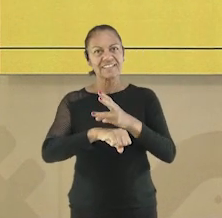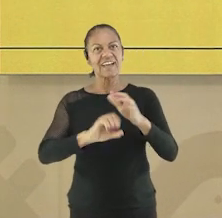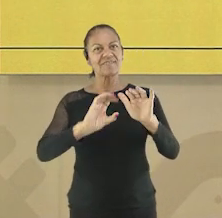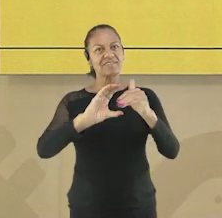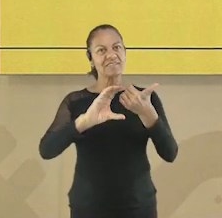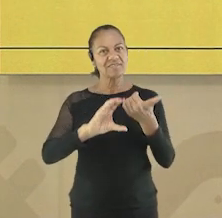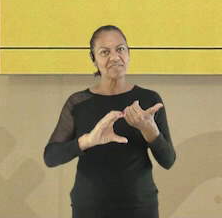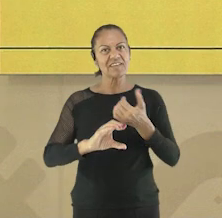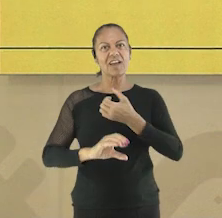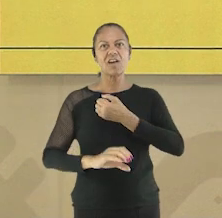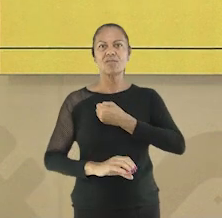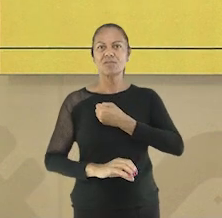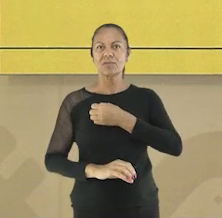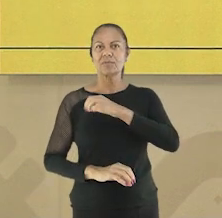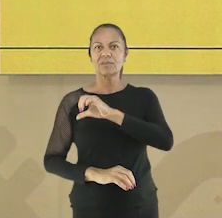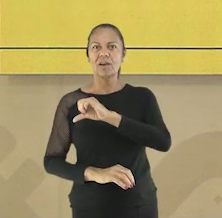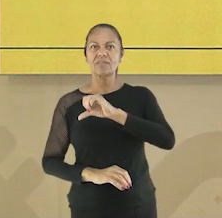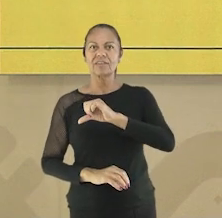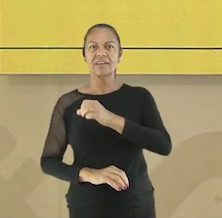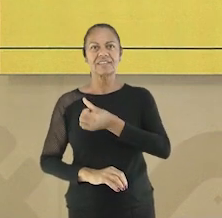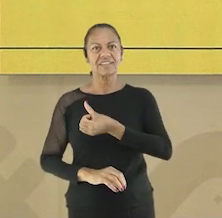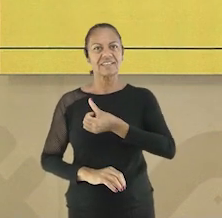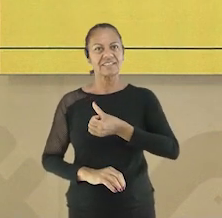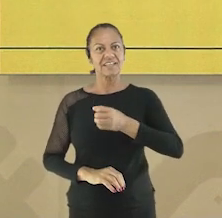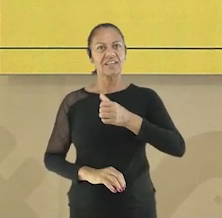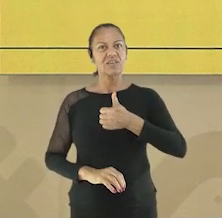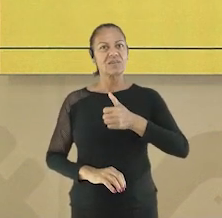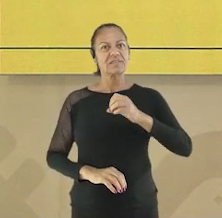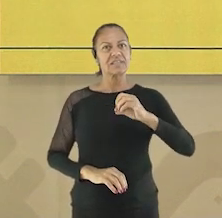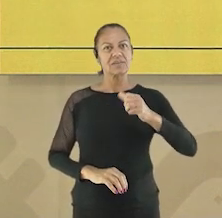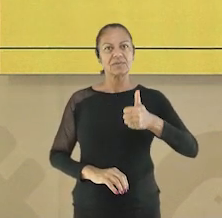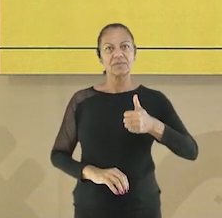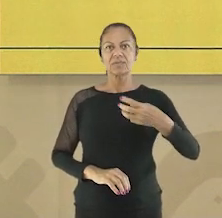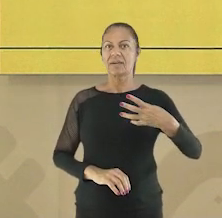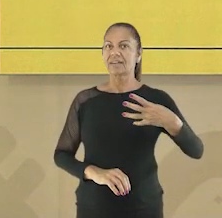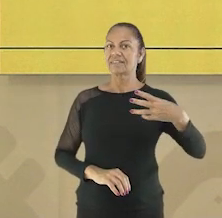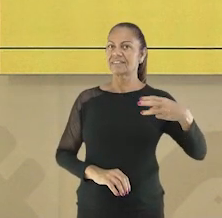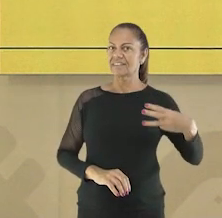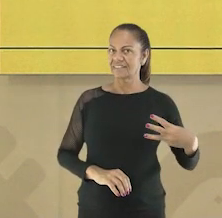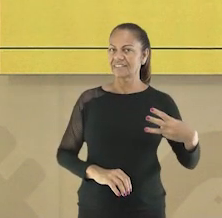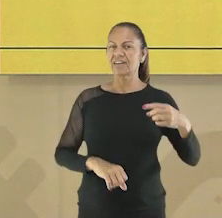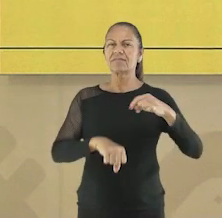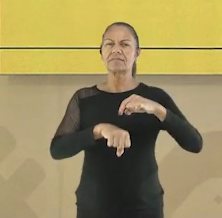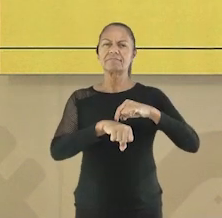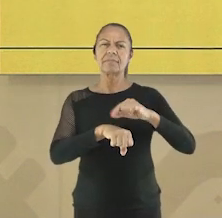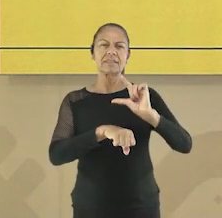enviem para o WhatsApp do Dever em Casa na TV, que é esse número aqui. O